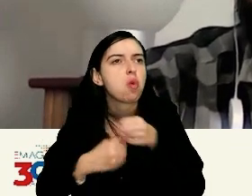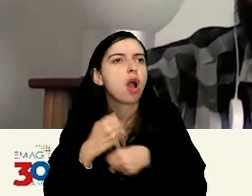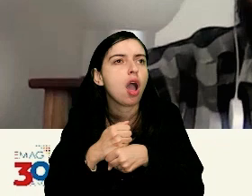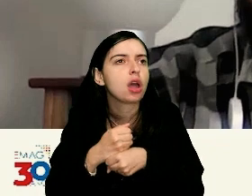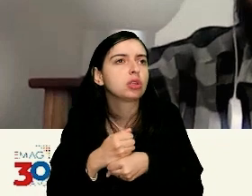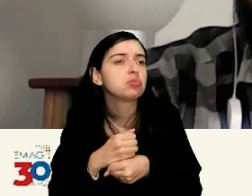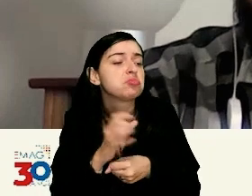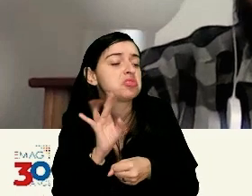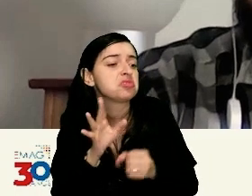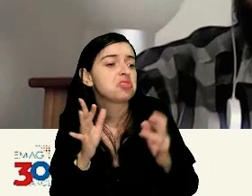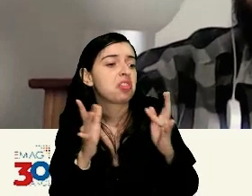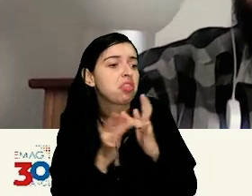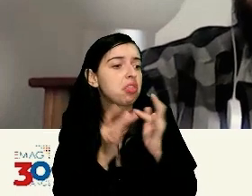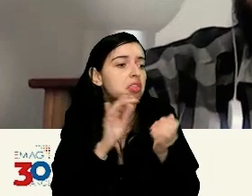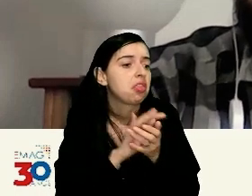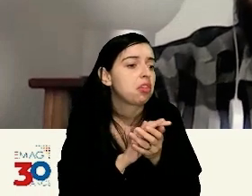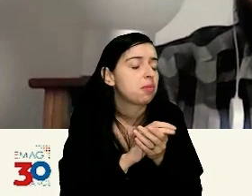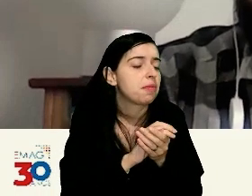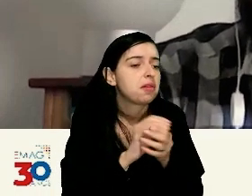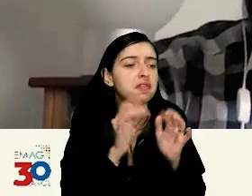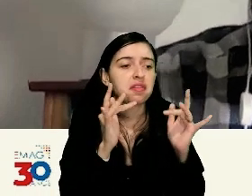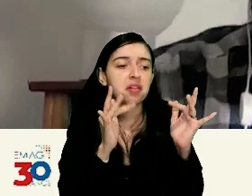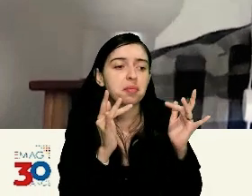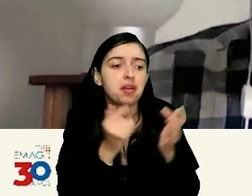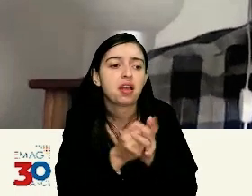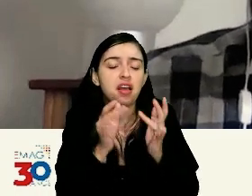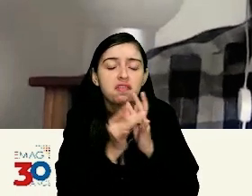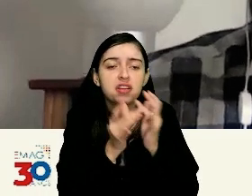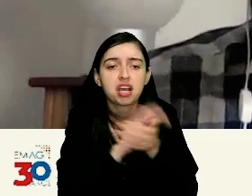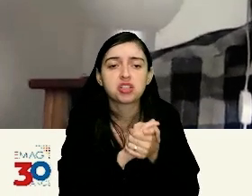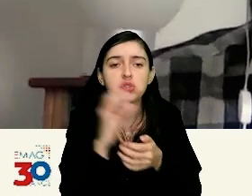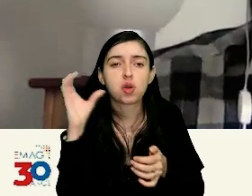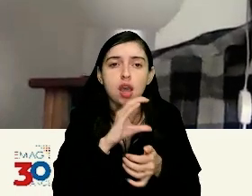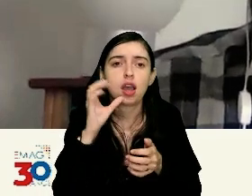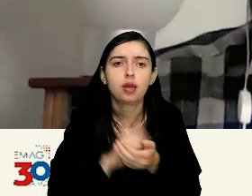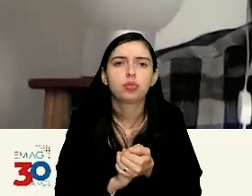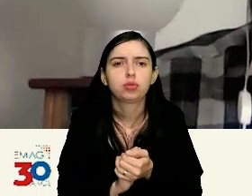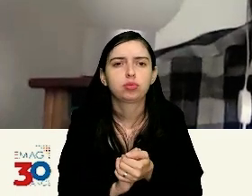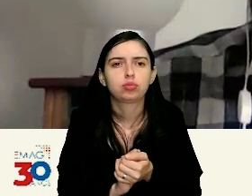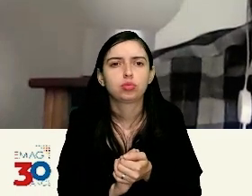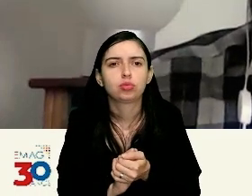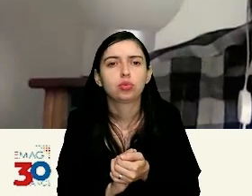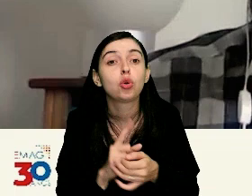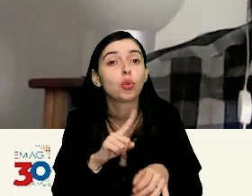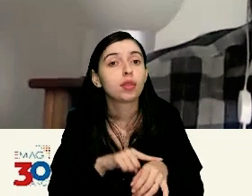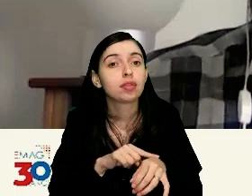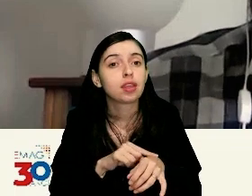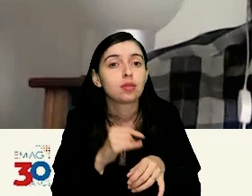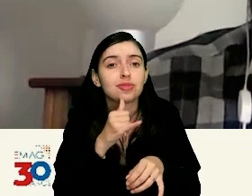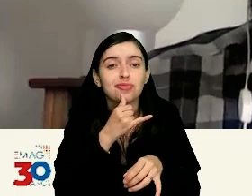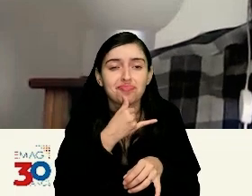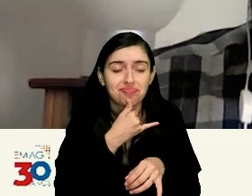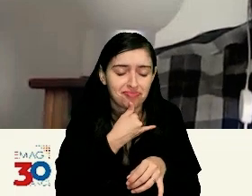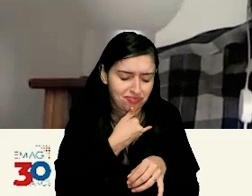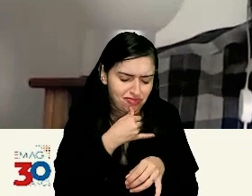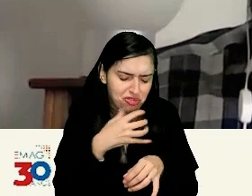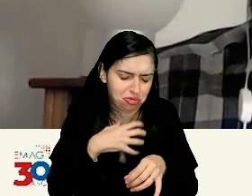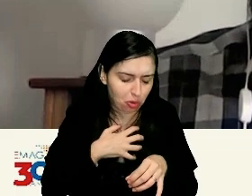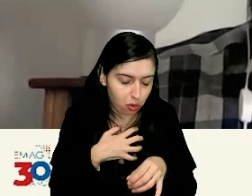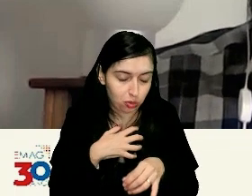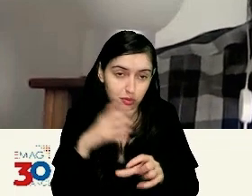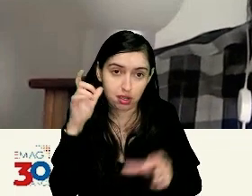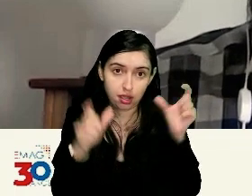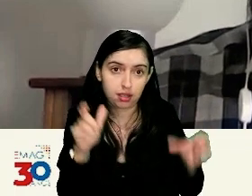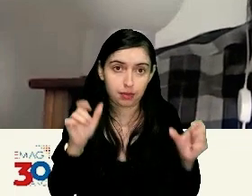casou. Então, é isso, assim, o tempo do luto, né, de cada um. Isso é uma coisa que tem que ser